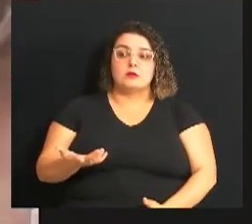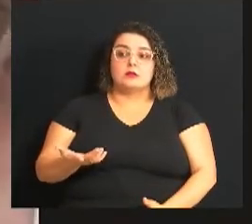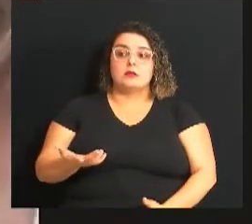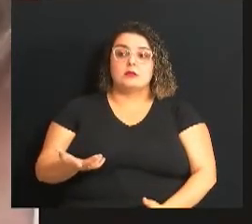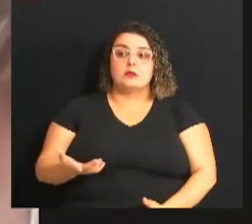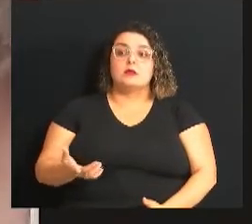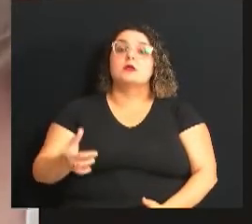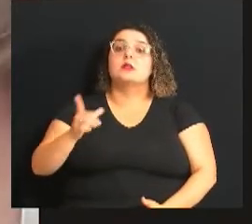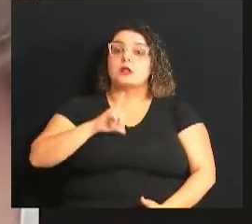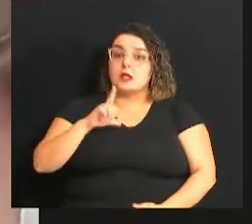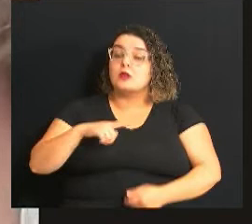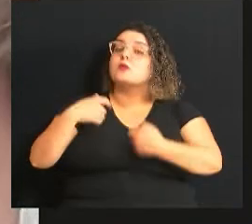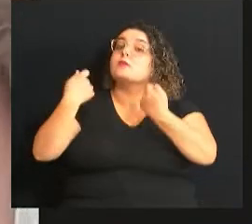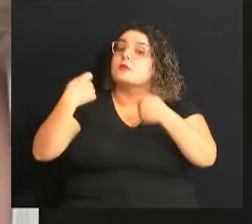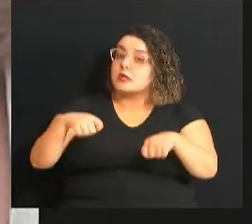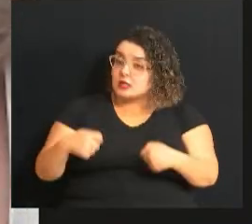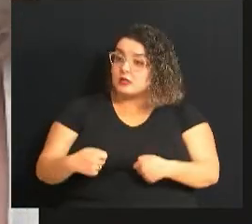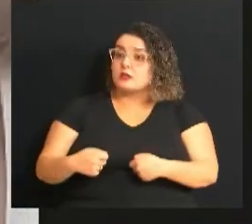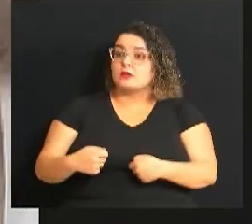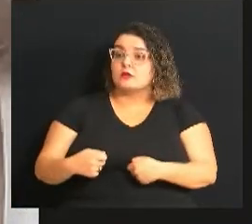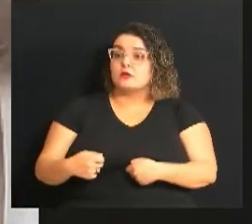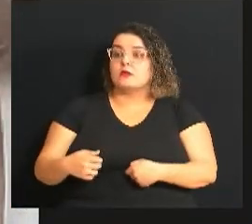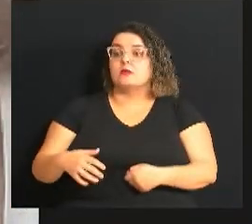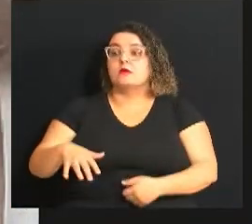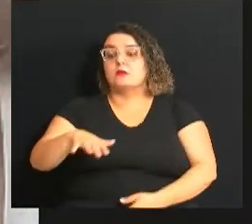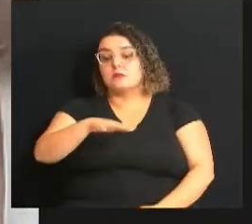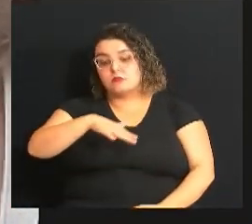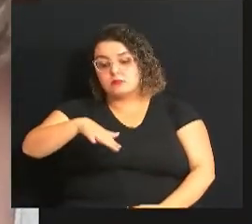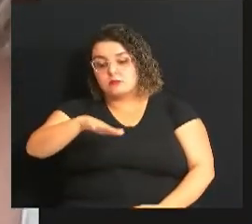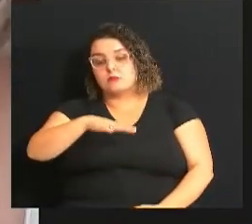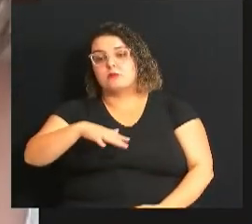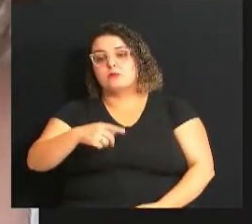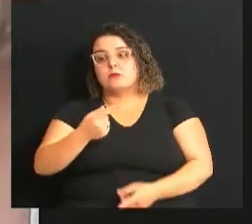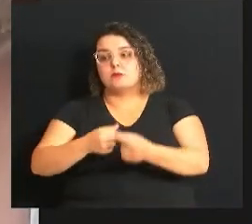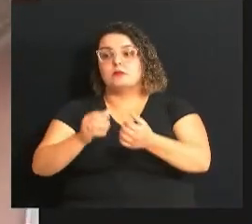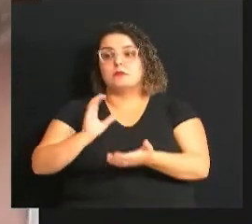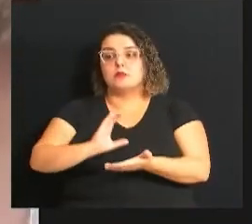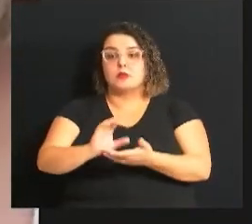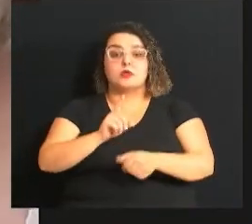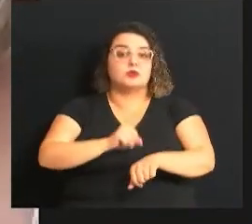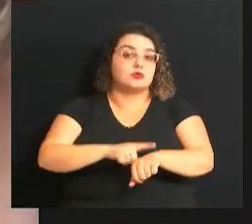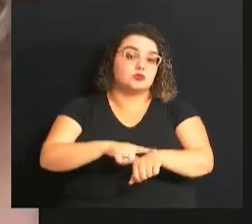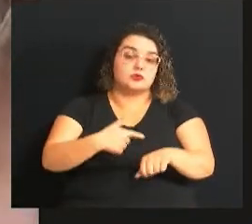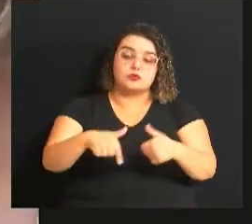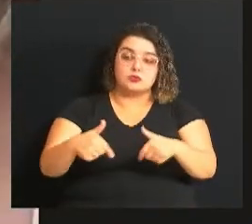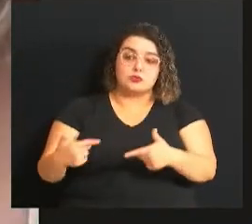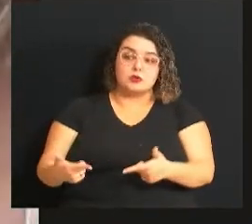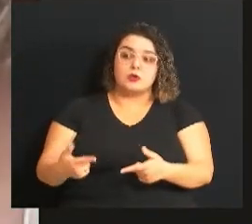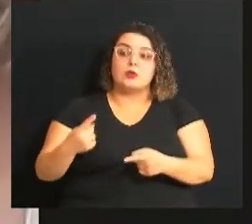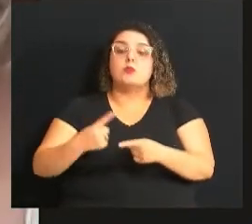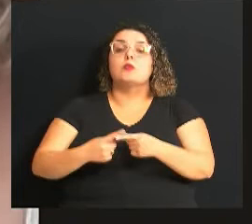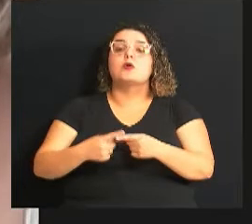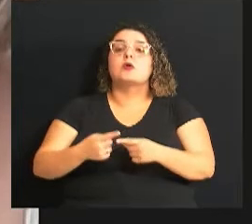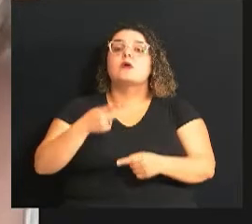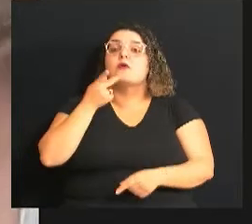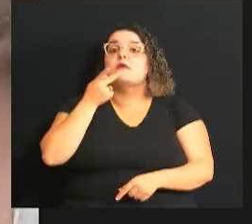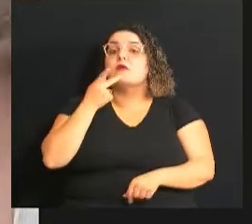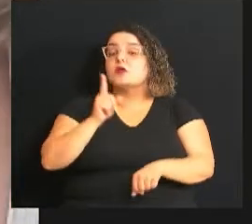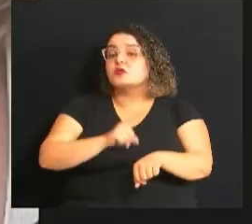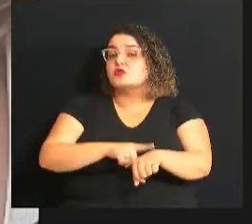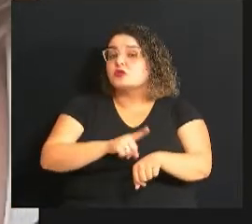e deverão investir na questão da redução de horas trabalhadas. E por que eu digo hora? Porque